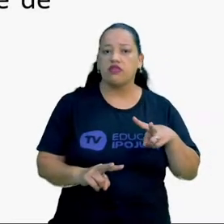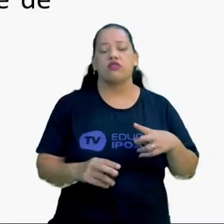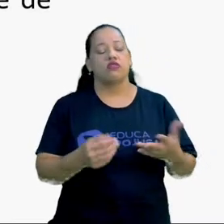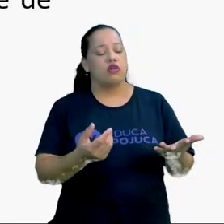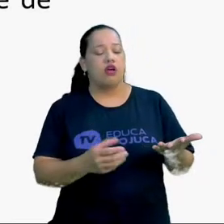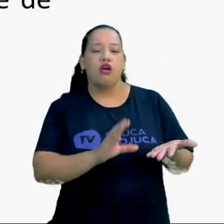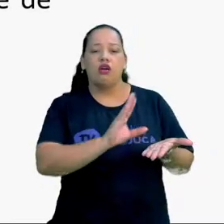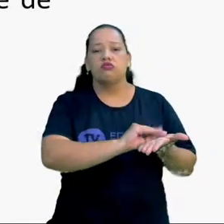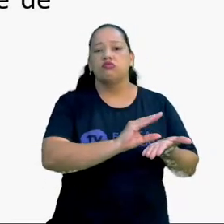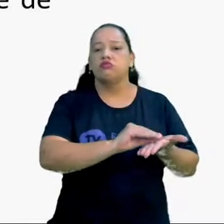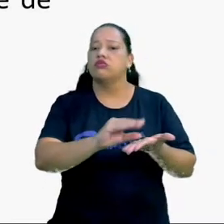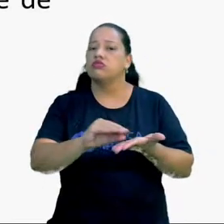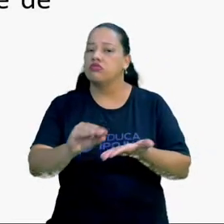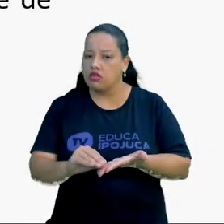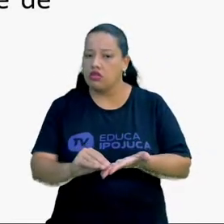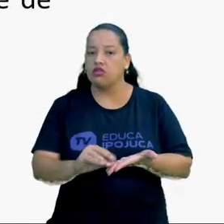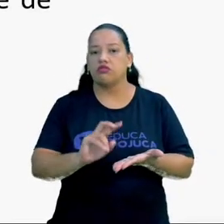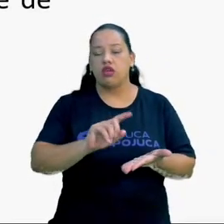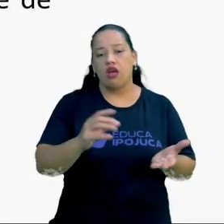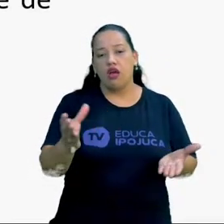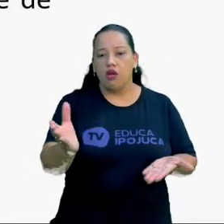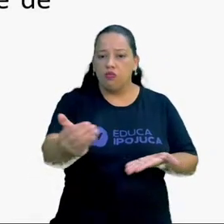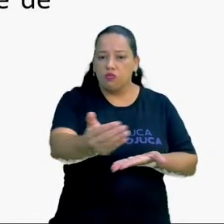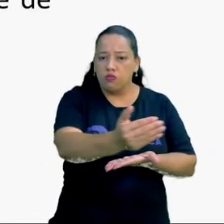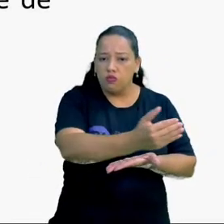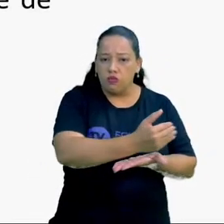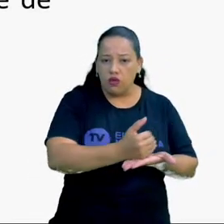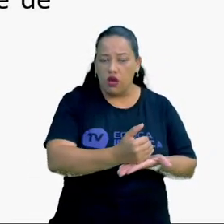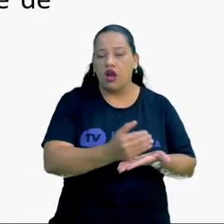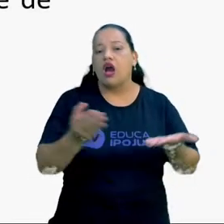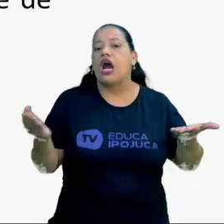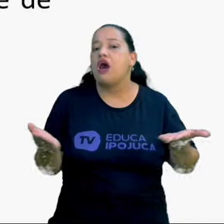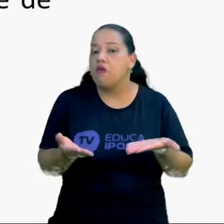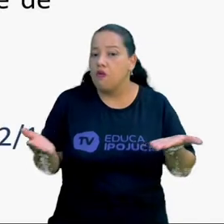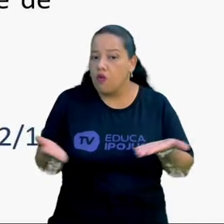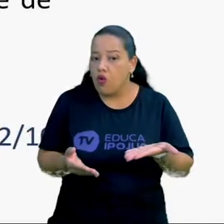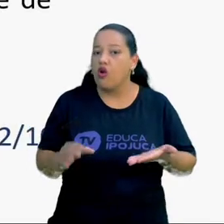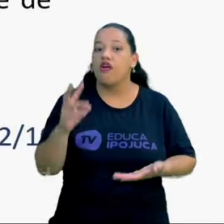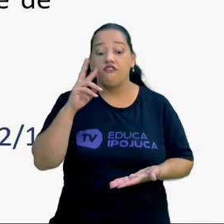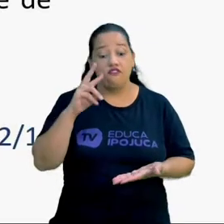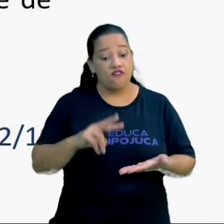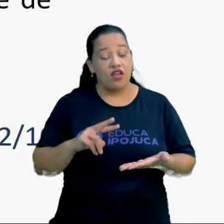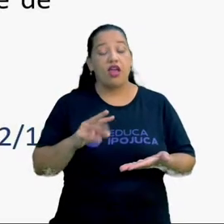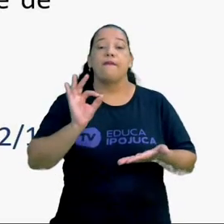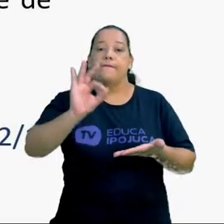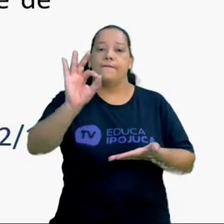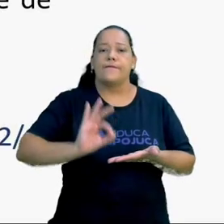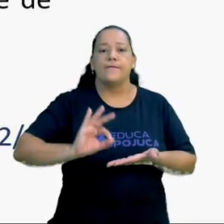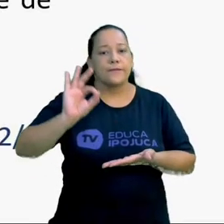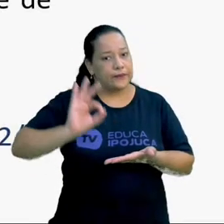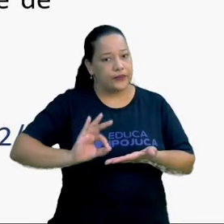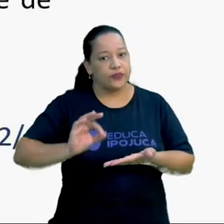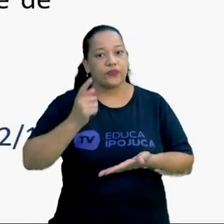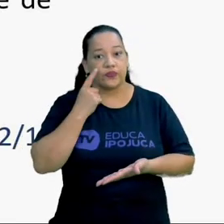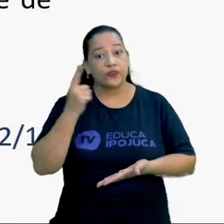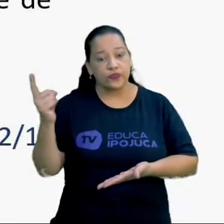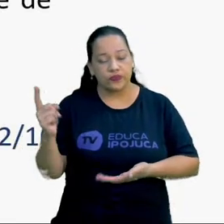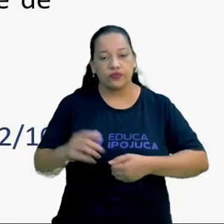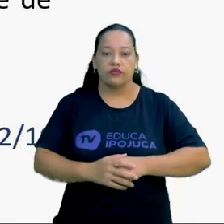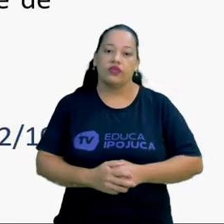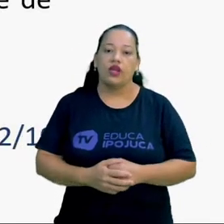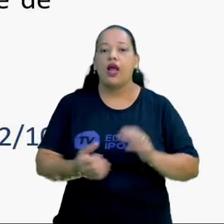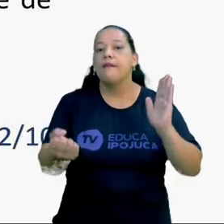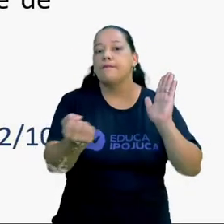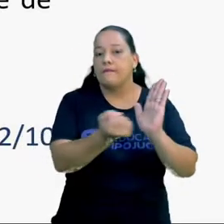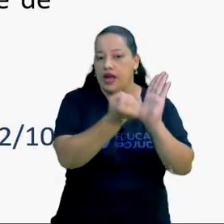a quantidade de vezes, então agora nós vamos calcular a porcentagem. Vamos ver aqui, por exemplo, a